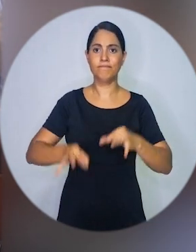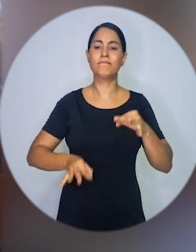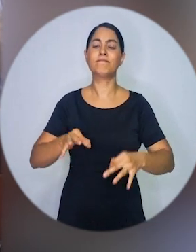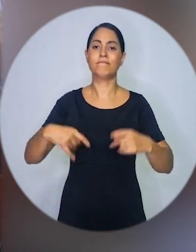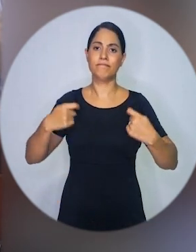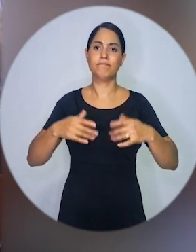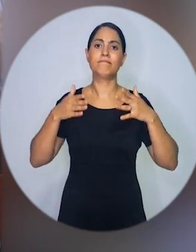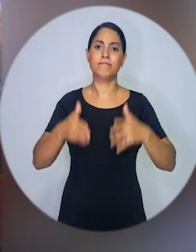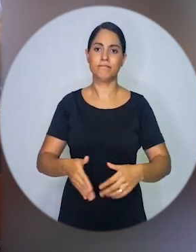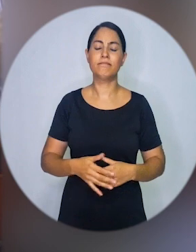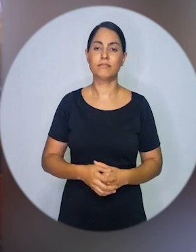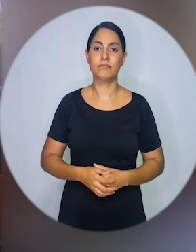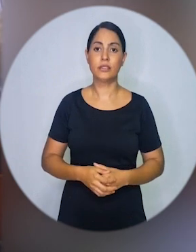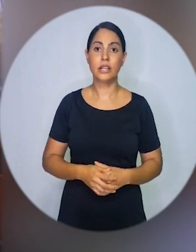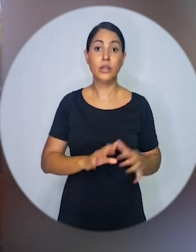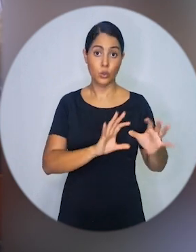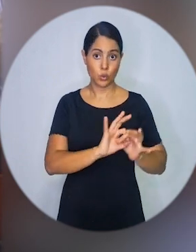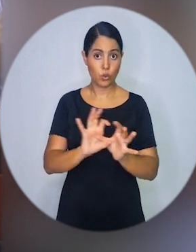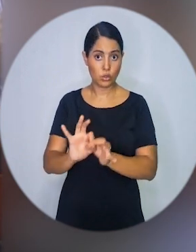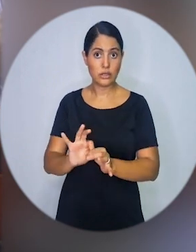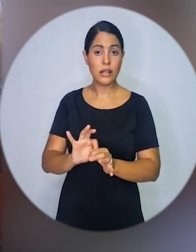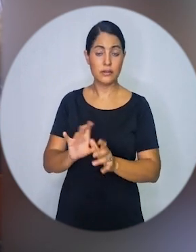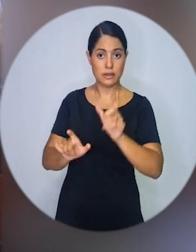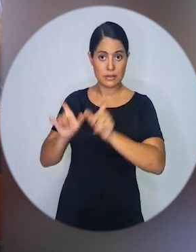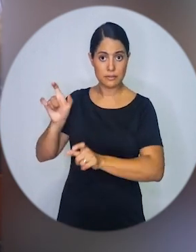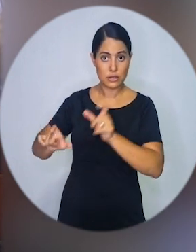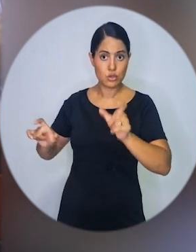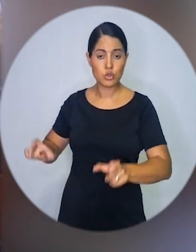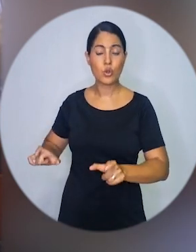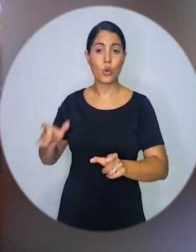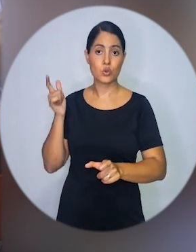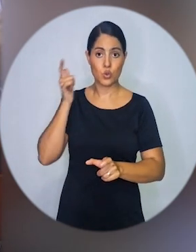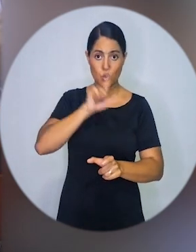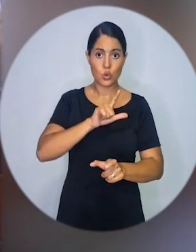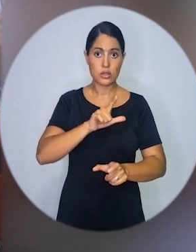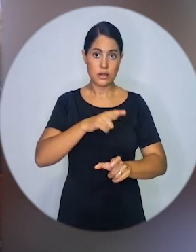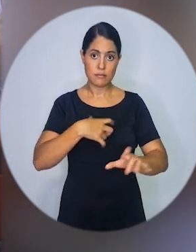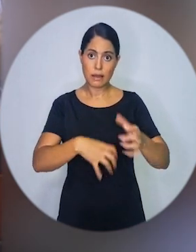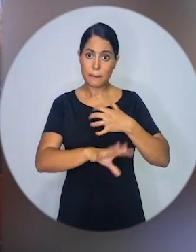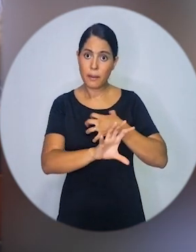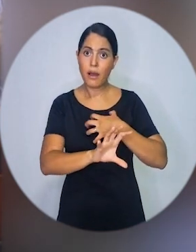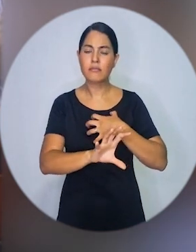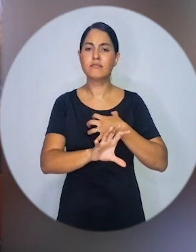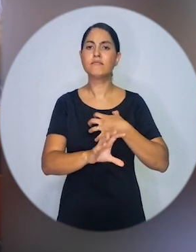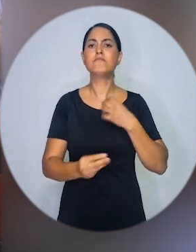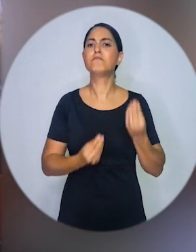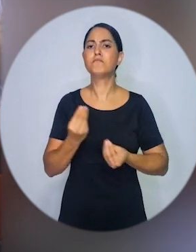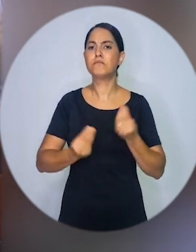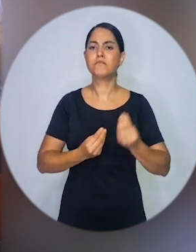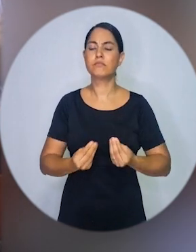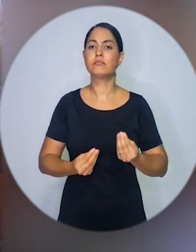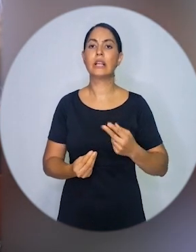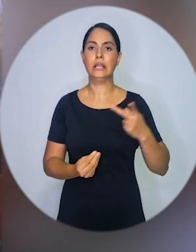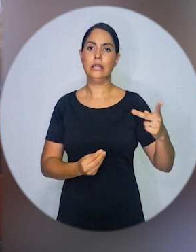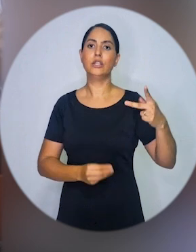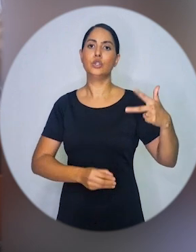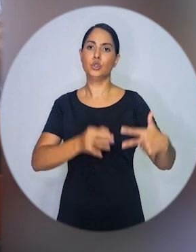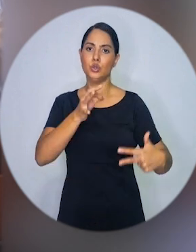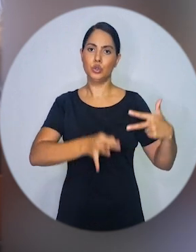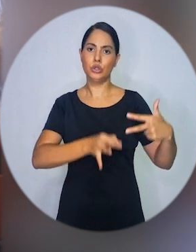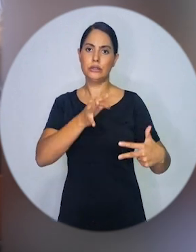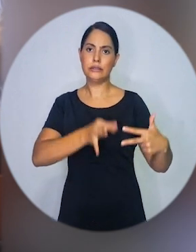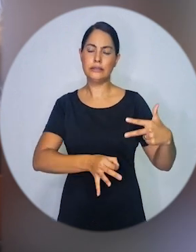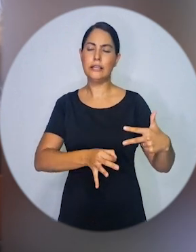indispensável à administração da justiça. Para que a voz da cidadania seja ouvida, confia-se na constante